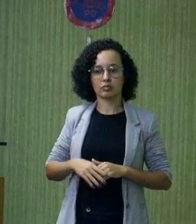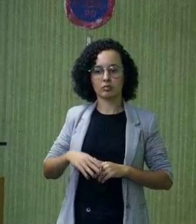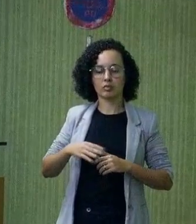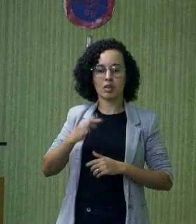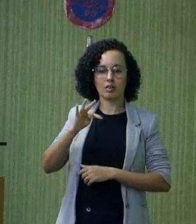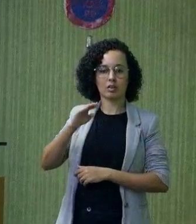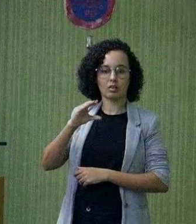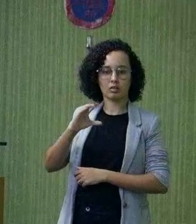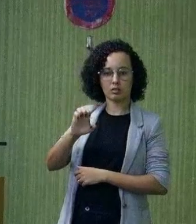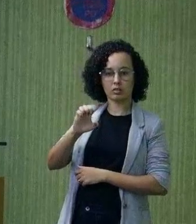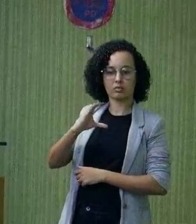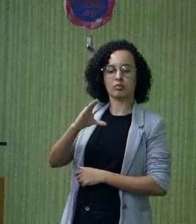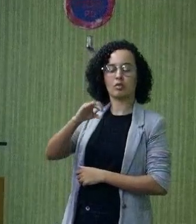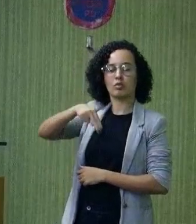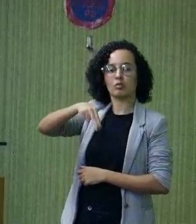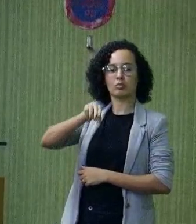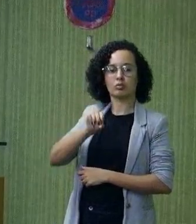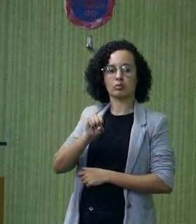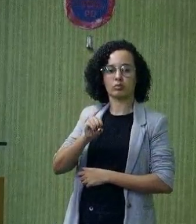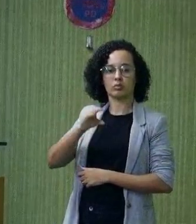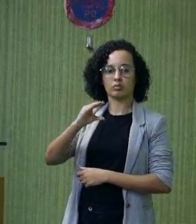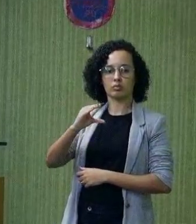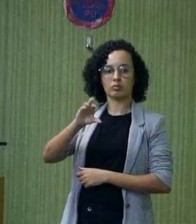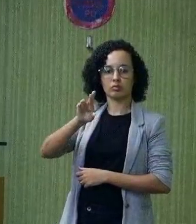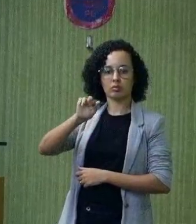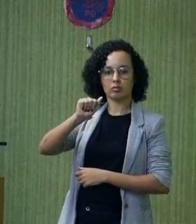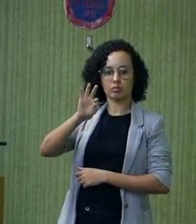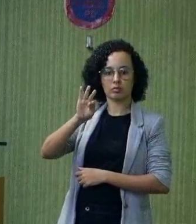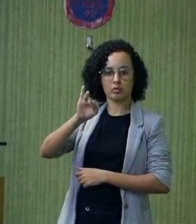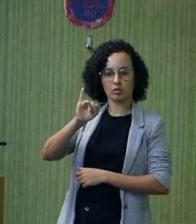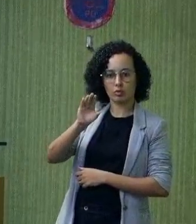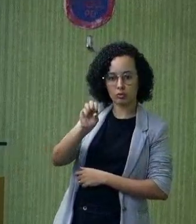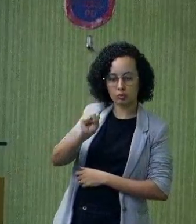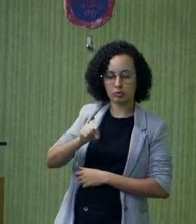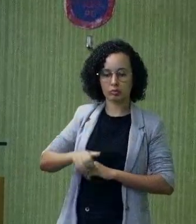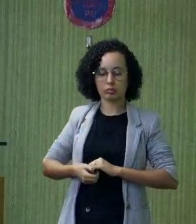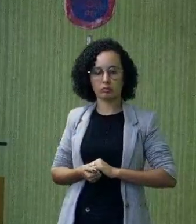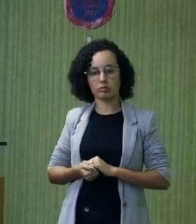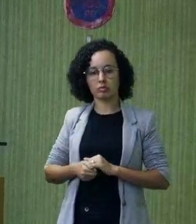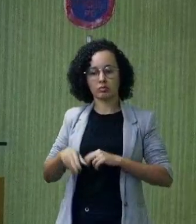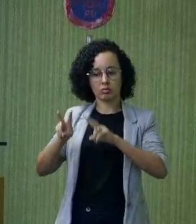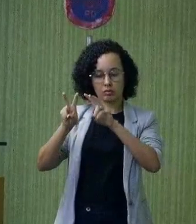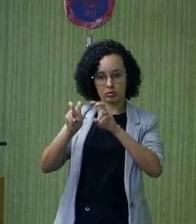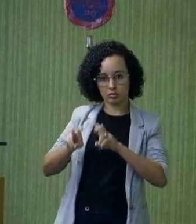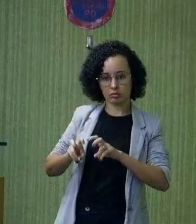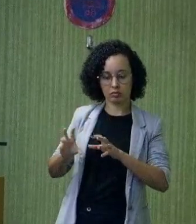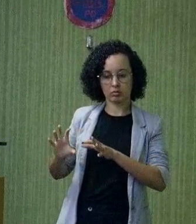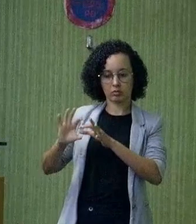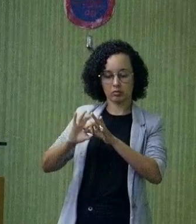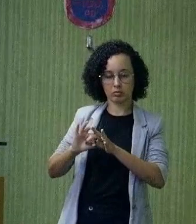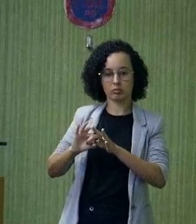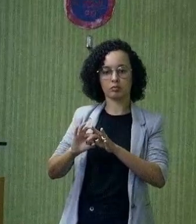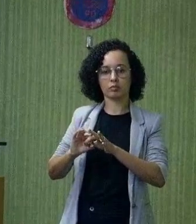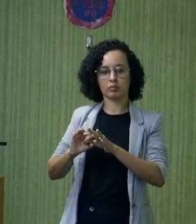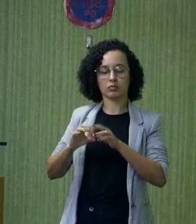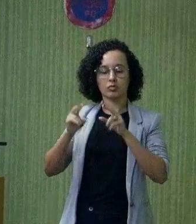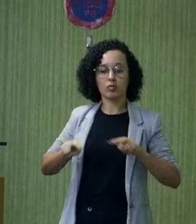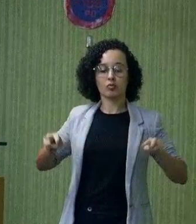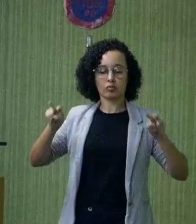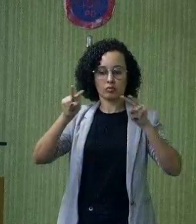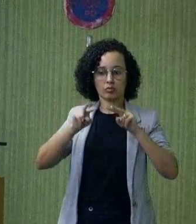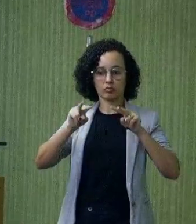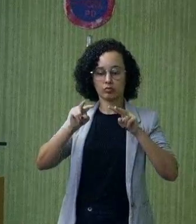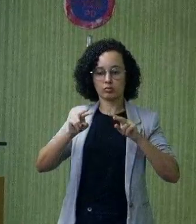né Eh eh e econômicos uma submissão total da educação esses temas porque ela estava atrelada Justamente a uma a uma visão